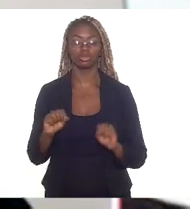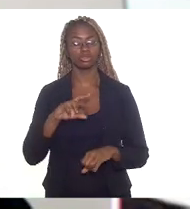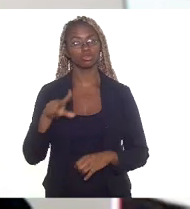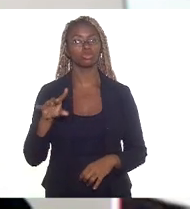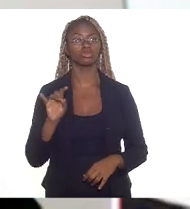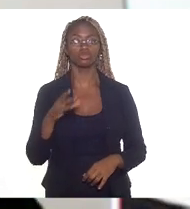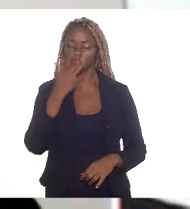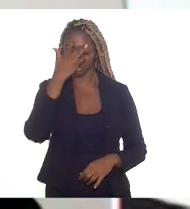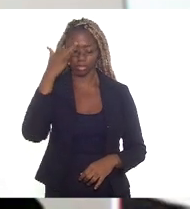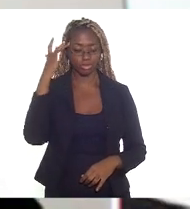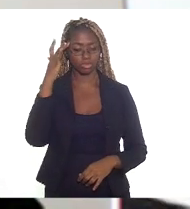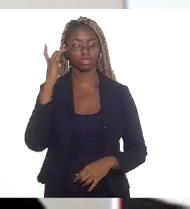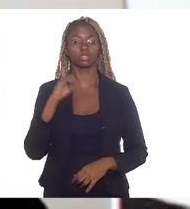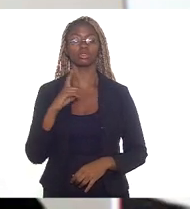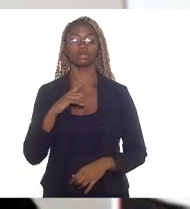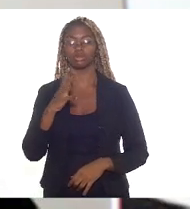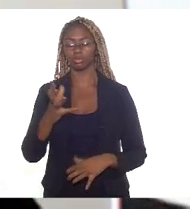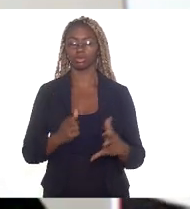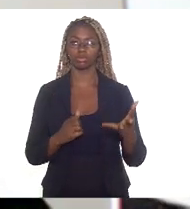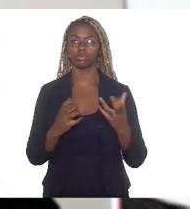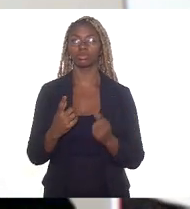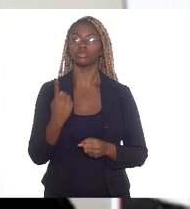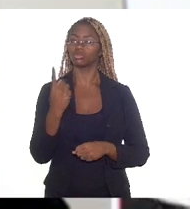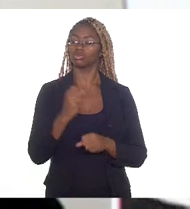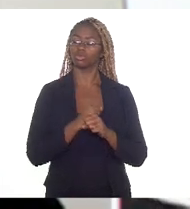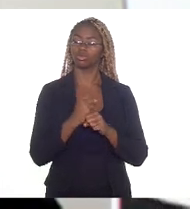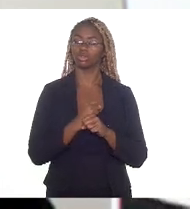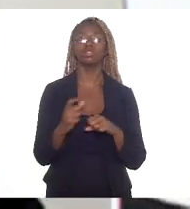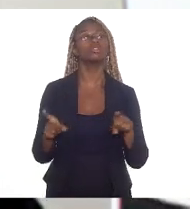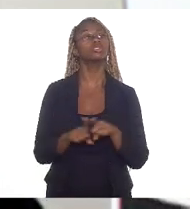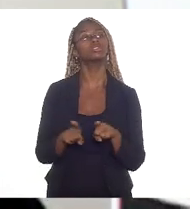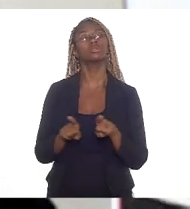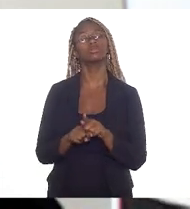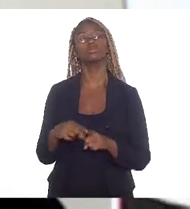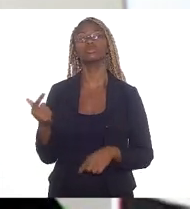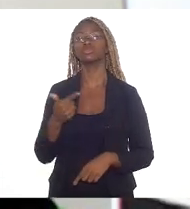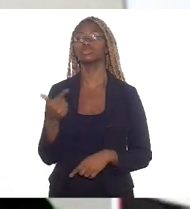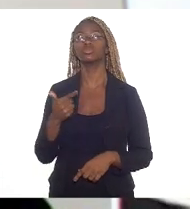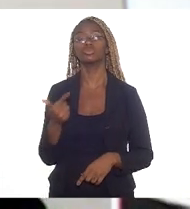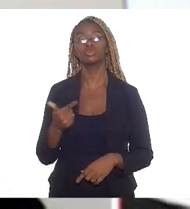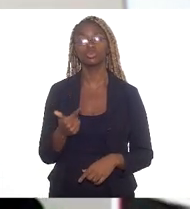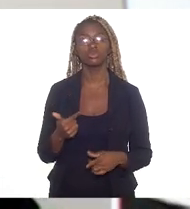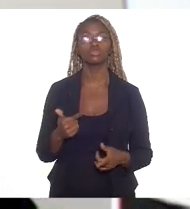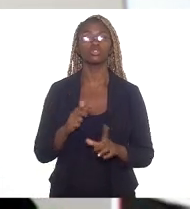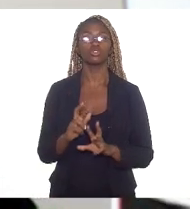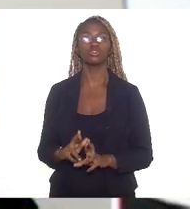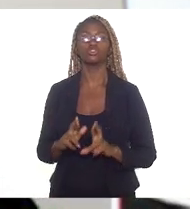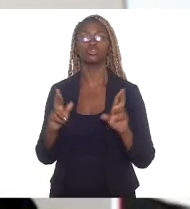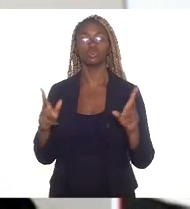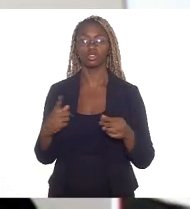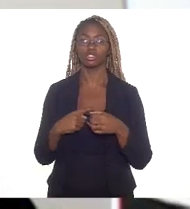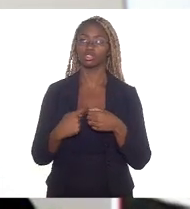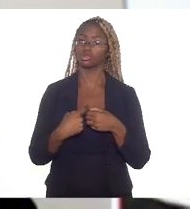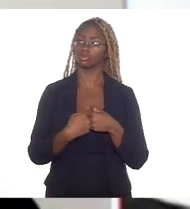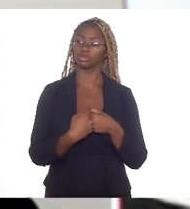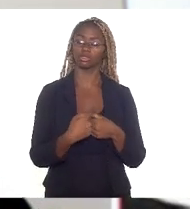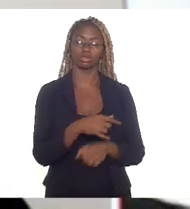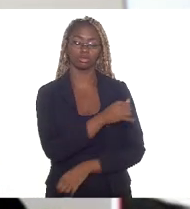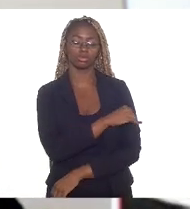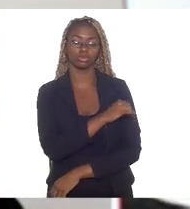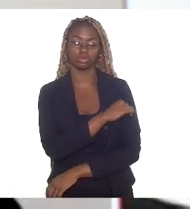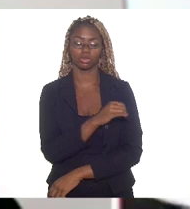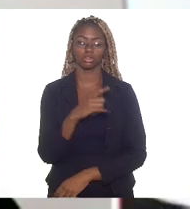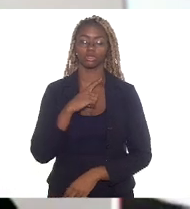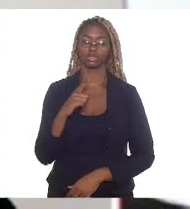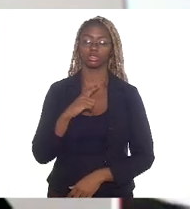que recebem benefício de prestação continuada. O segundo mérito é que, diferente do que tem feito, por exemplo, o município do Rio, que